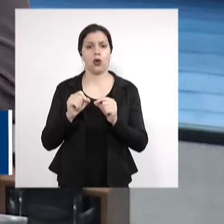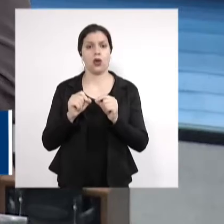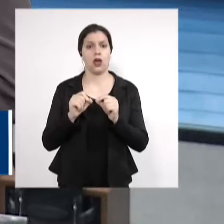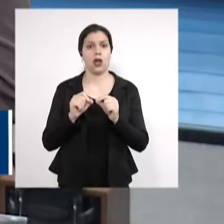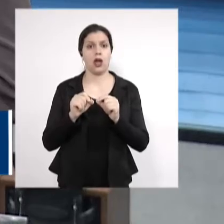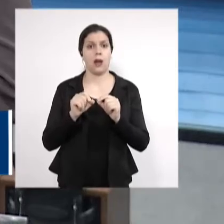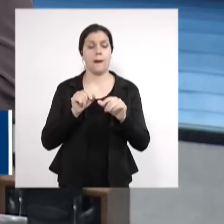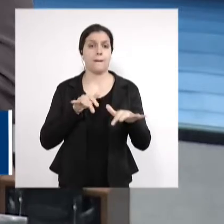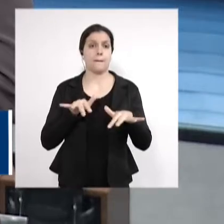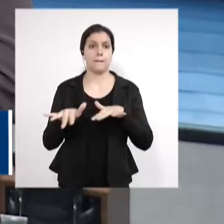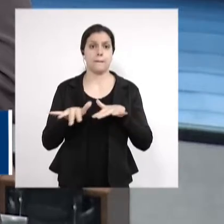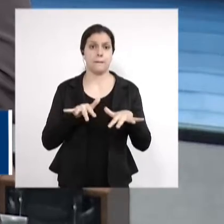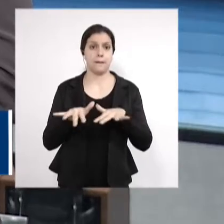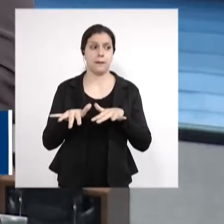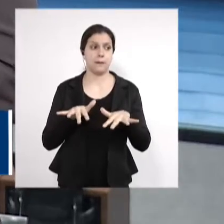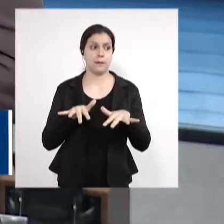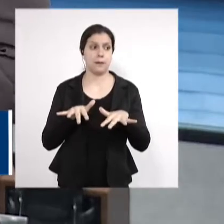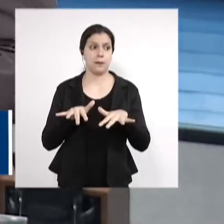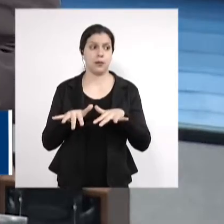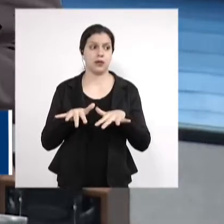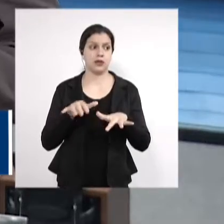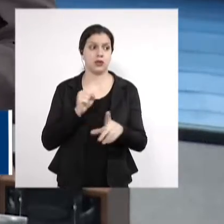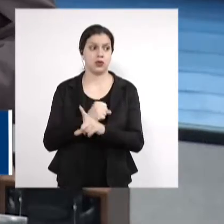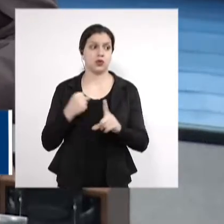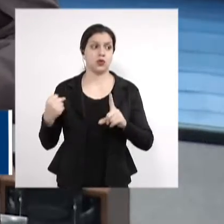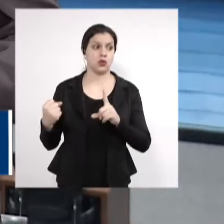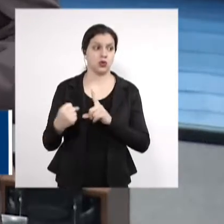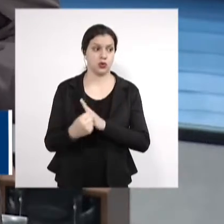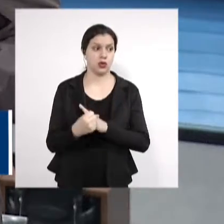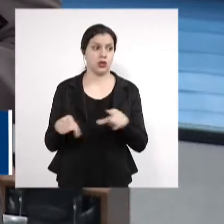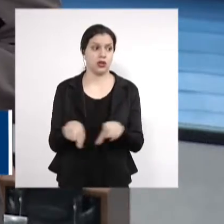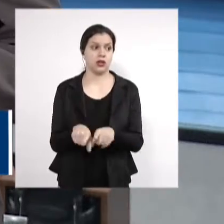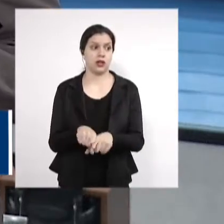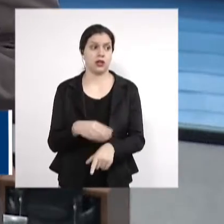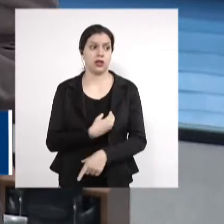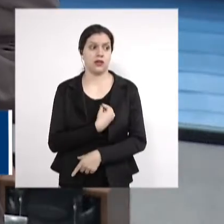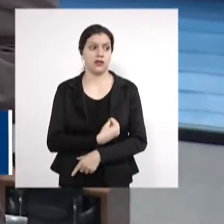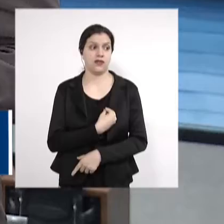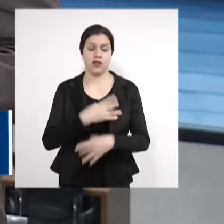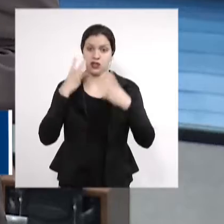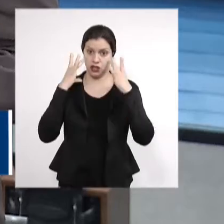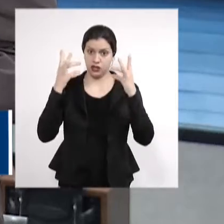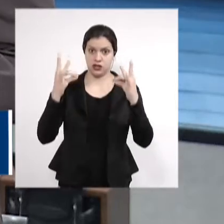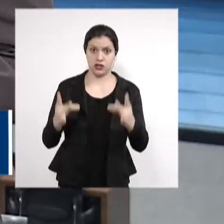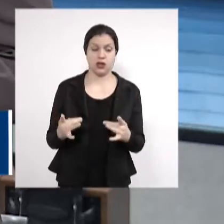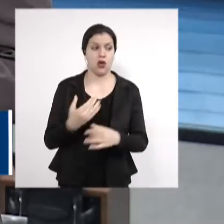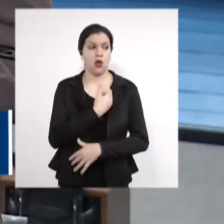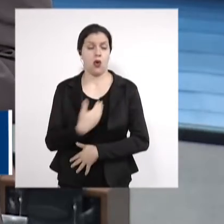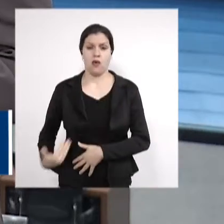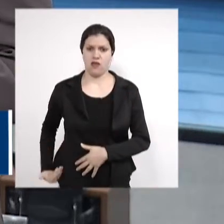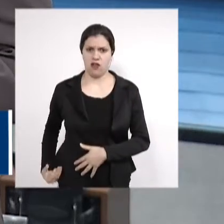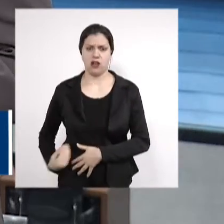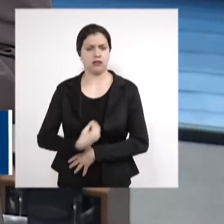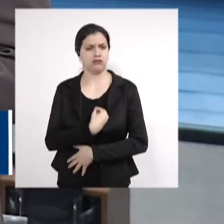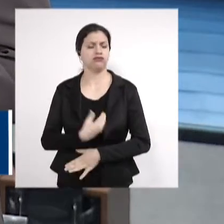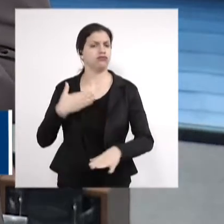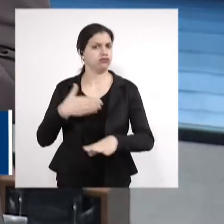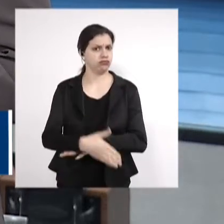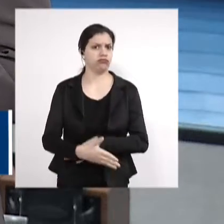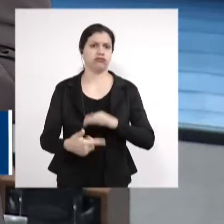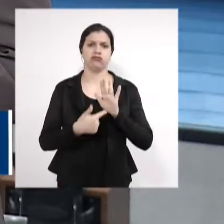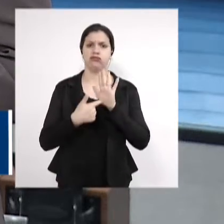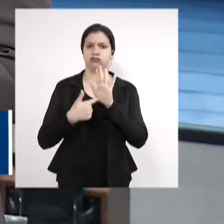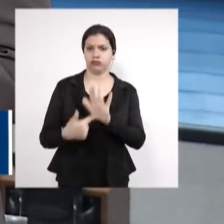são mobilização e participação social, vida digna e próspera, governo presente, transparente